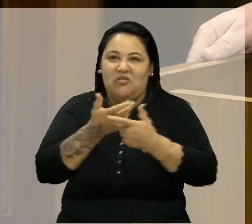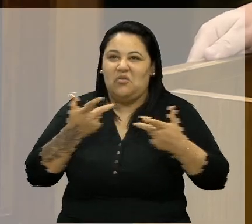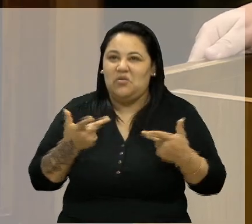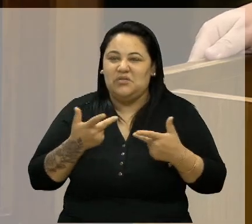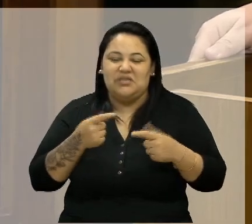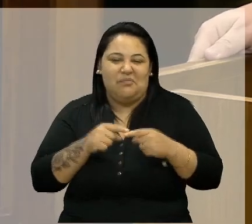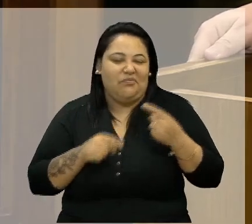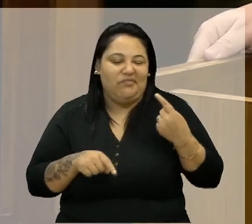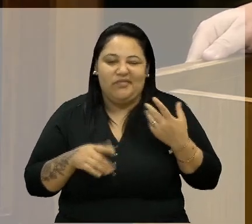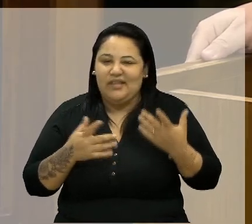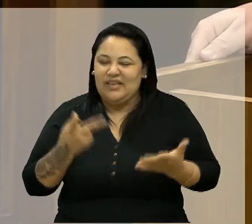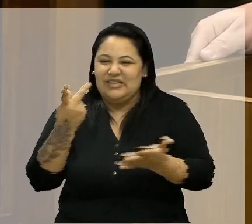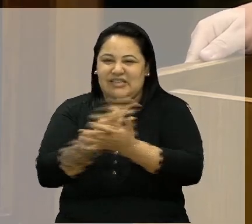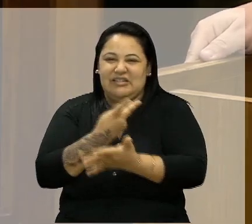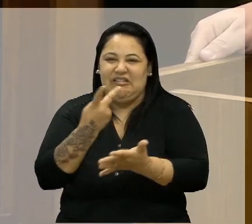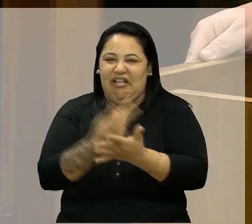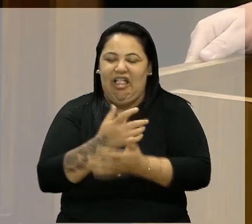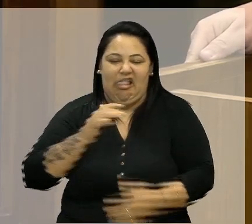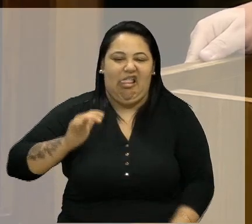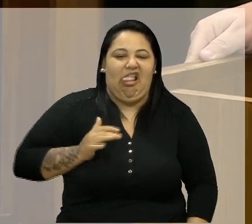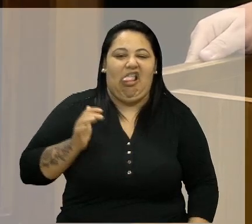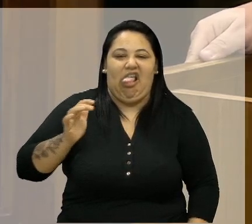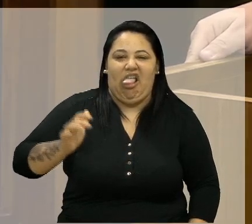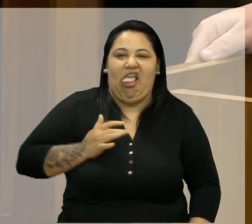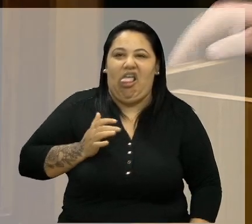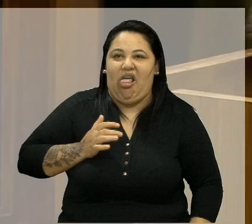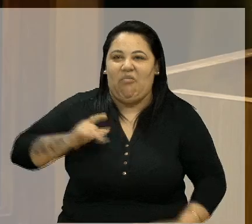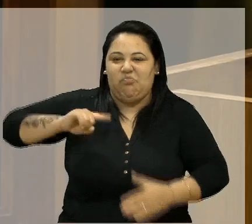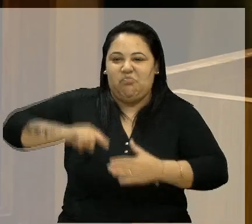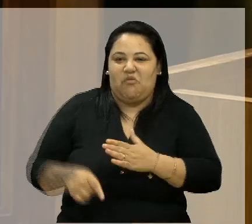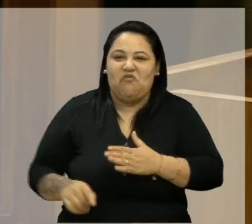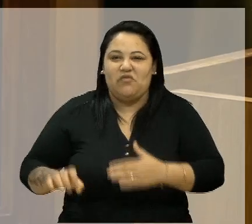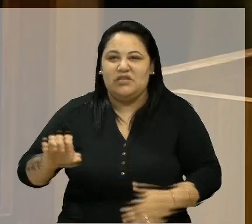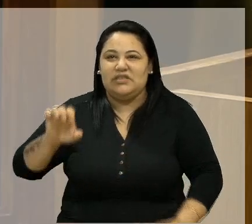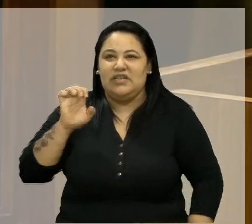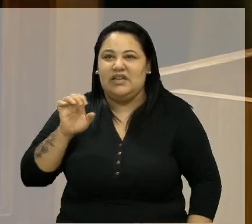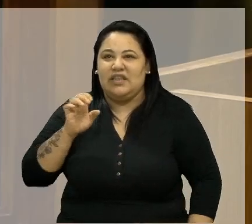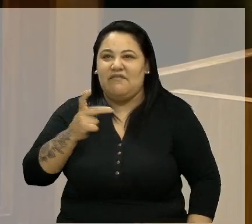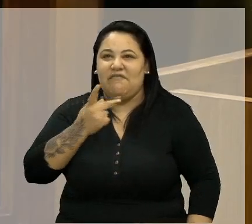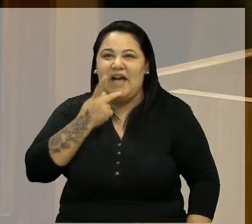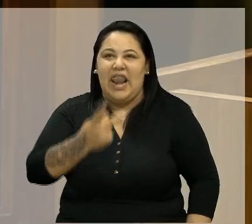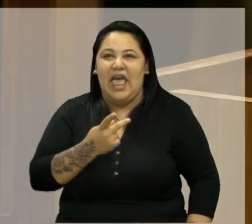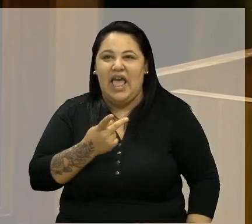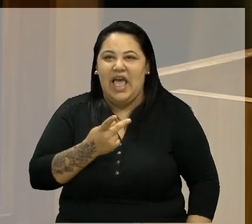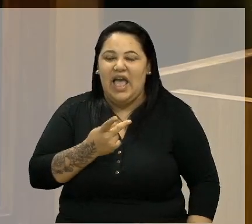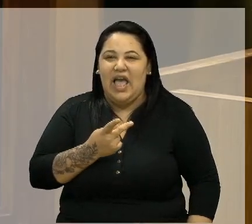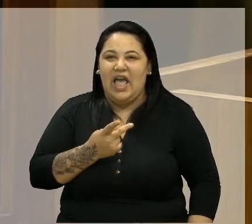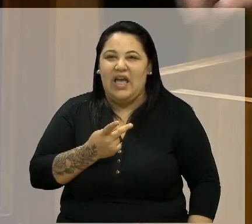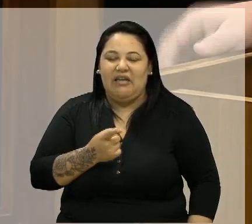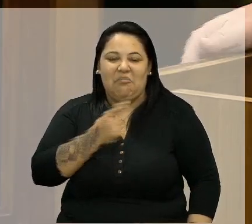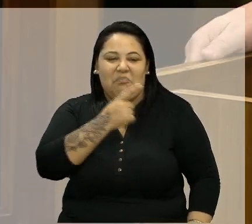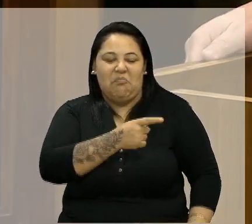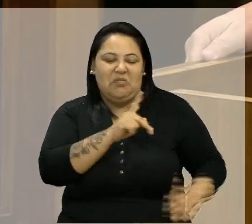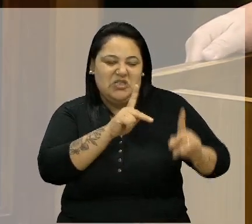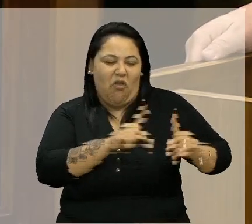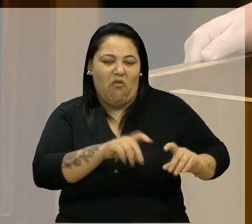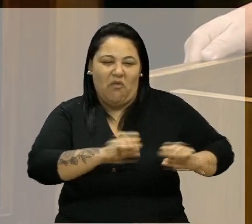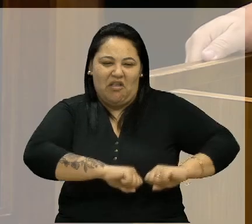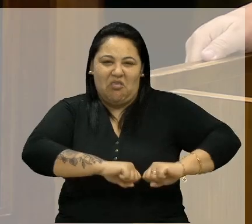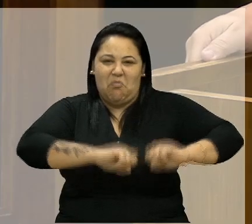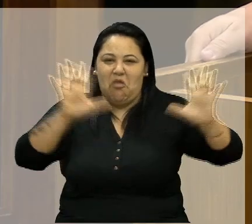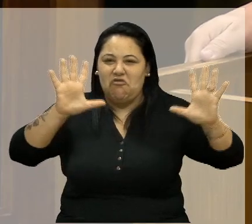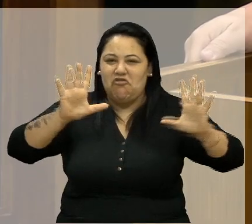esse tipo de arrogância da extrema esquerda, que vem aqui falar que o cara que explodiu lá